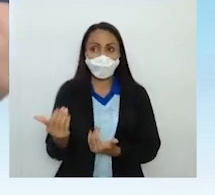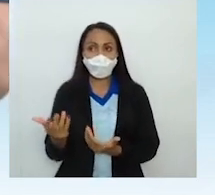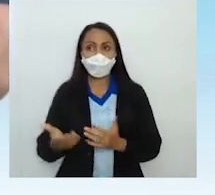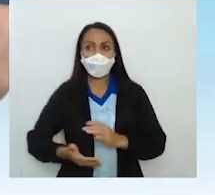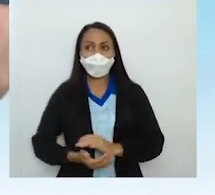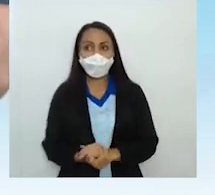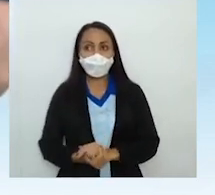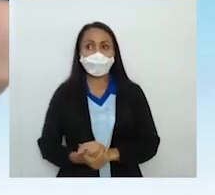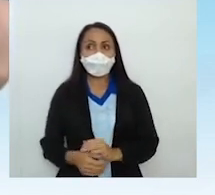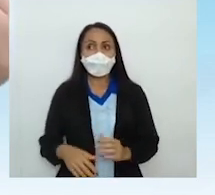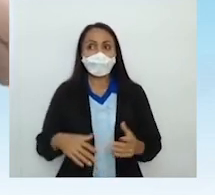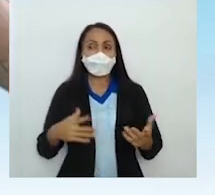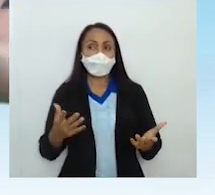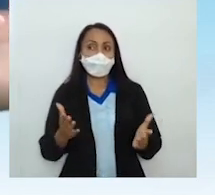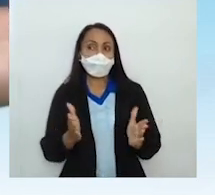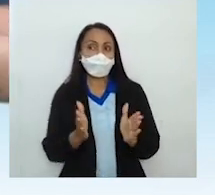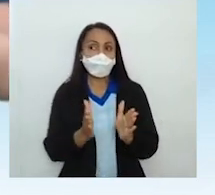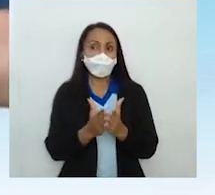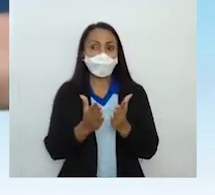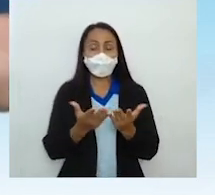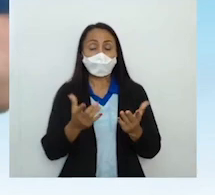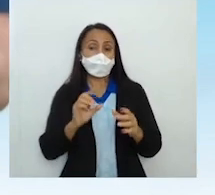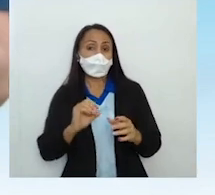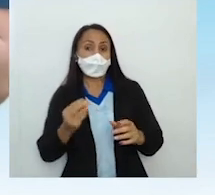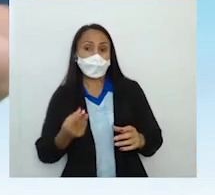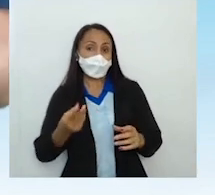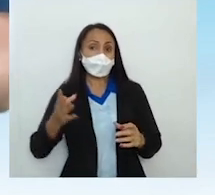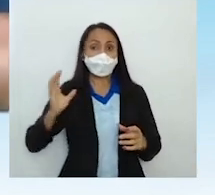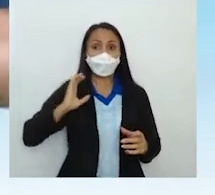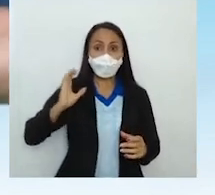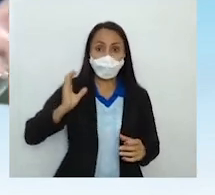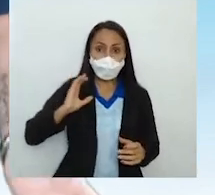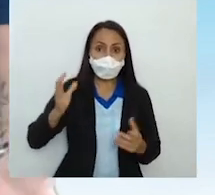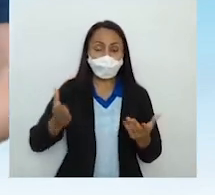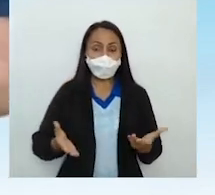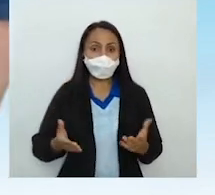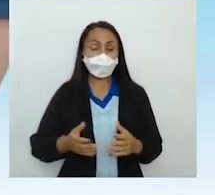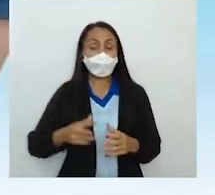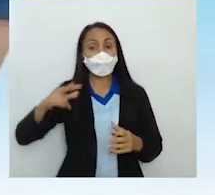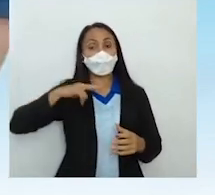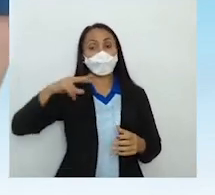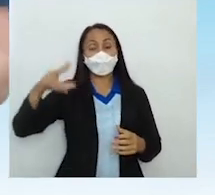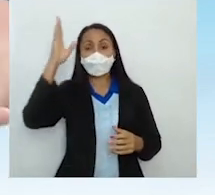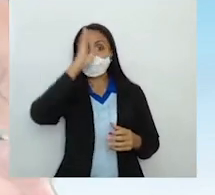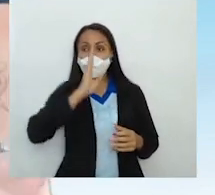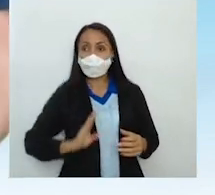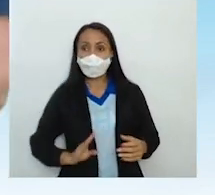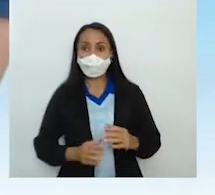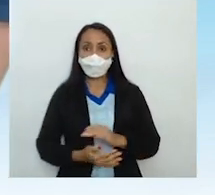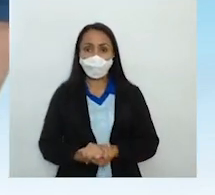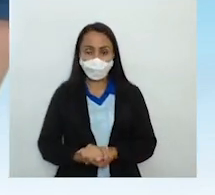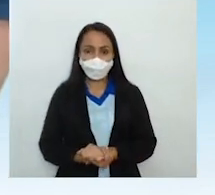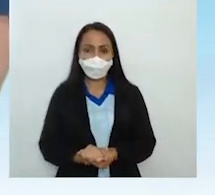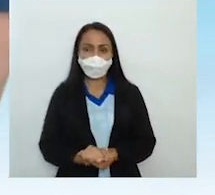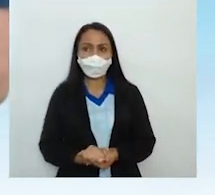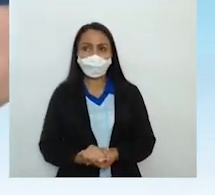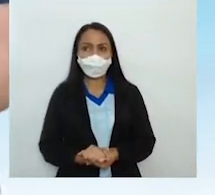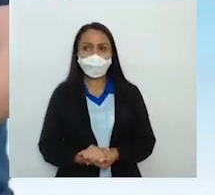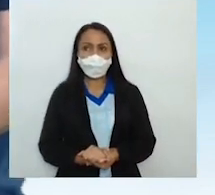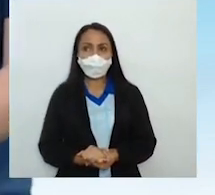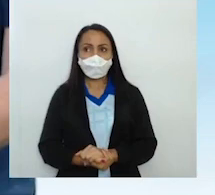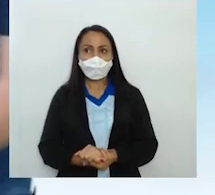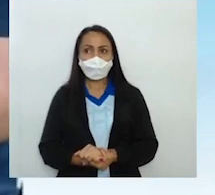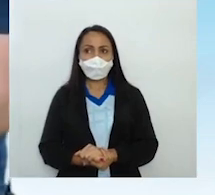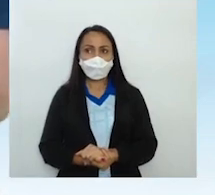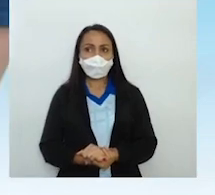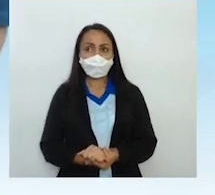burguesia ou da nobreza, vamos assim dizer, portuguesa brasileira, né? É uma coisa que a gente pode discutir mais.